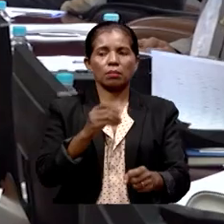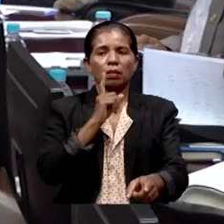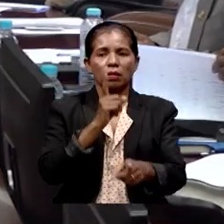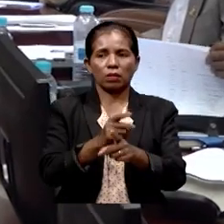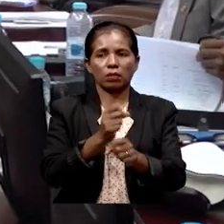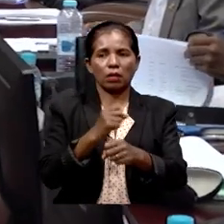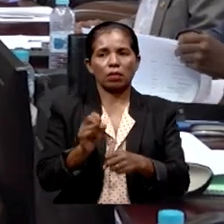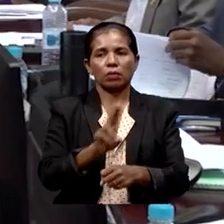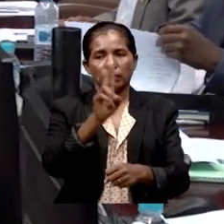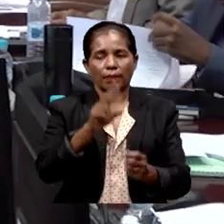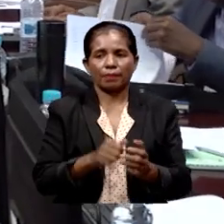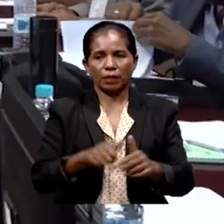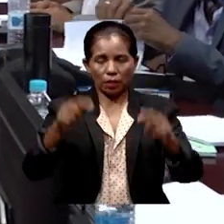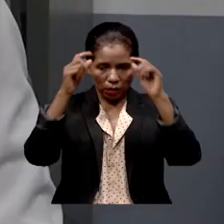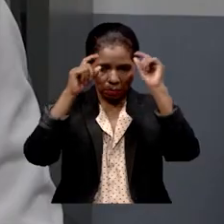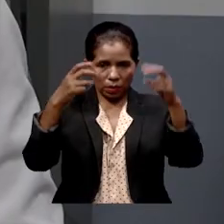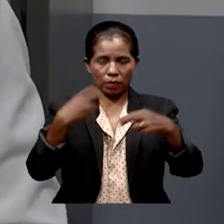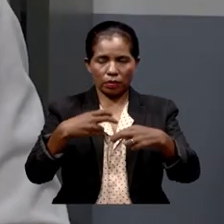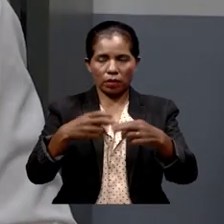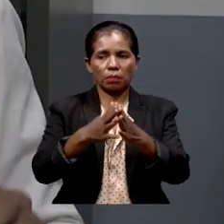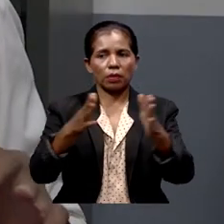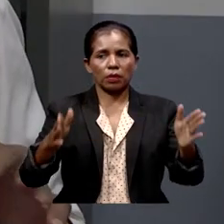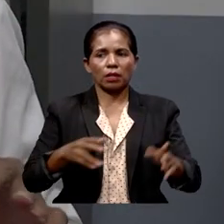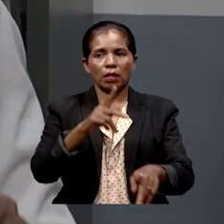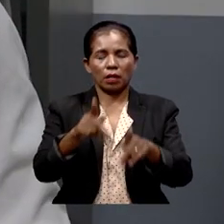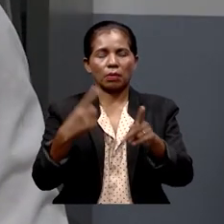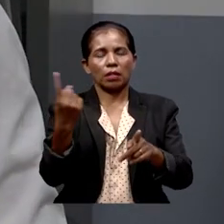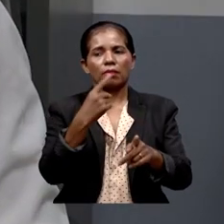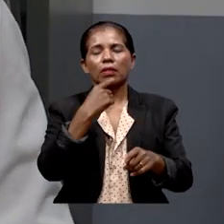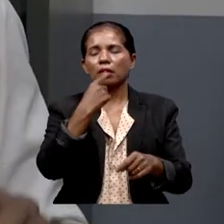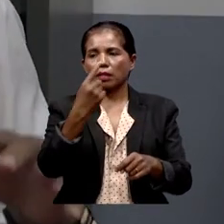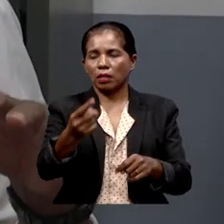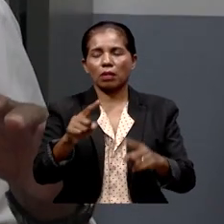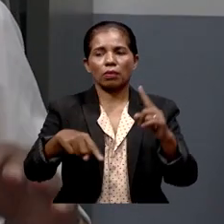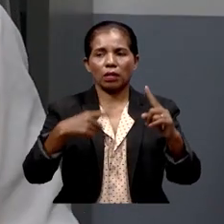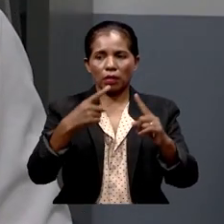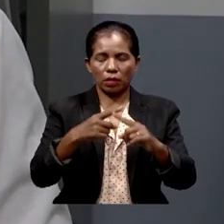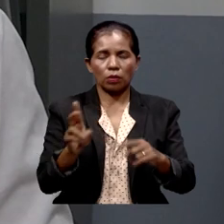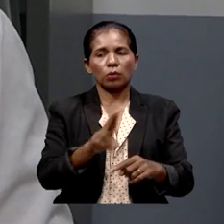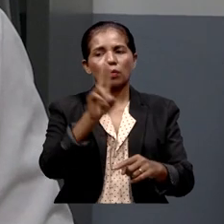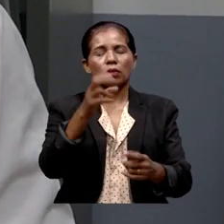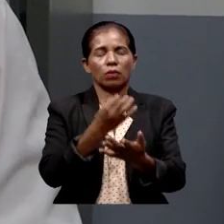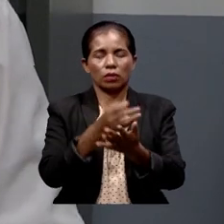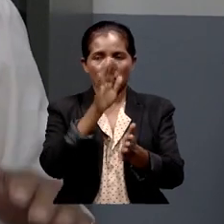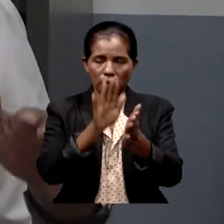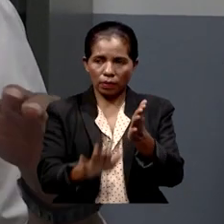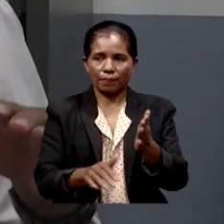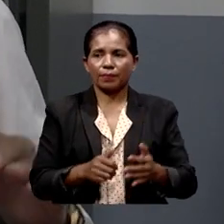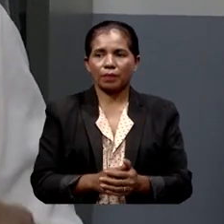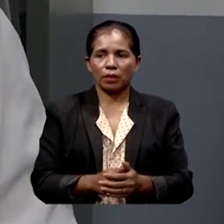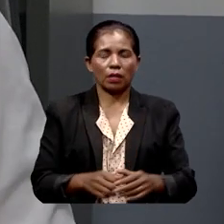rodihalo execução. E a Timor, nina fai lanço ira macané. É mas sempre hatete kata que vai hira kala executa sao ne kiik, ou